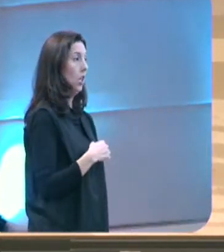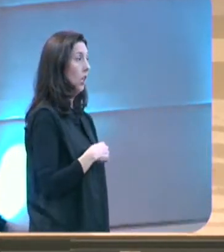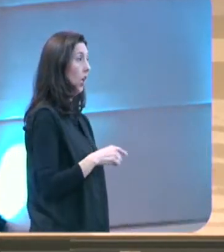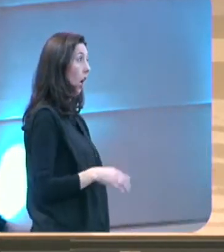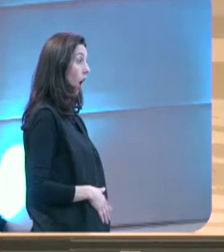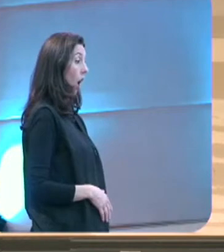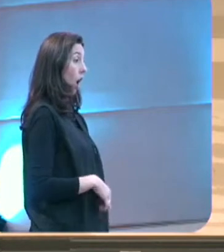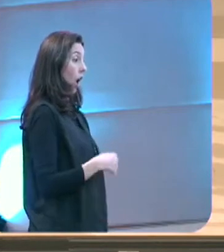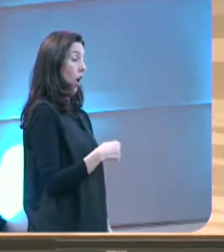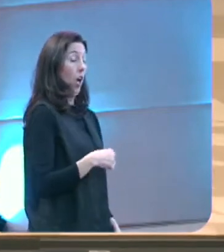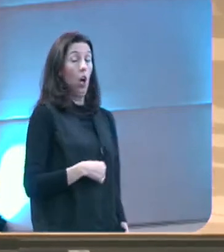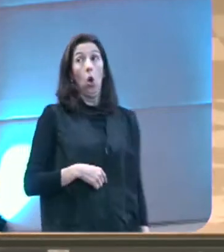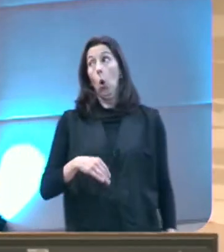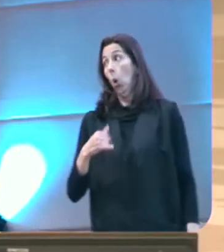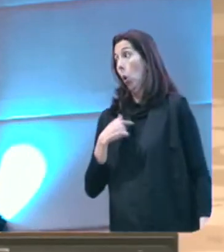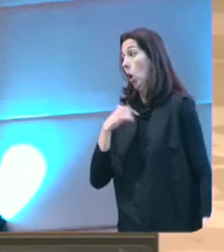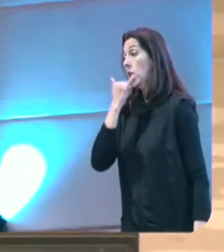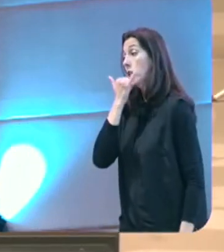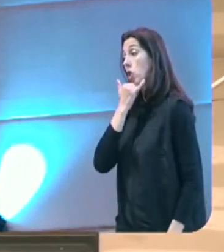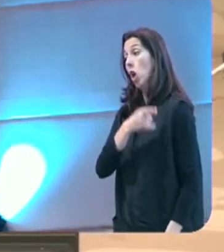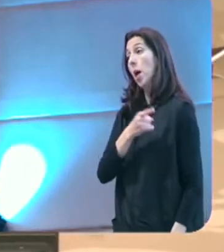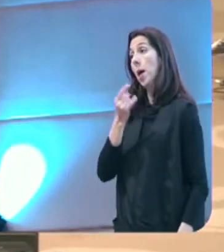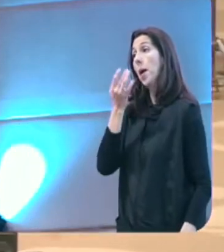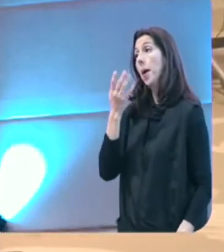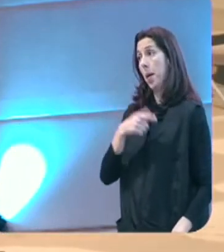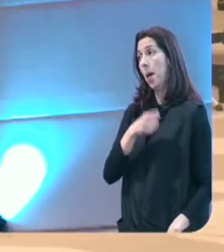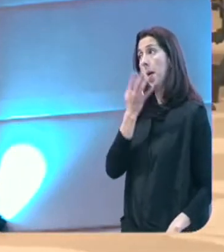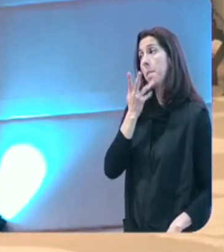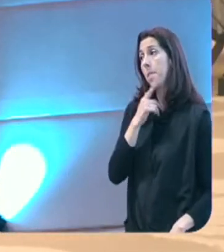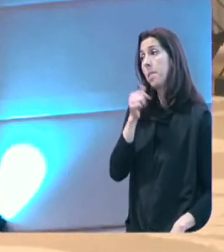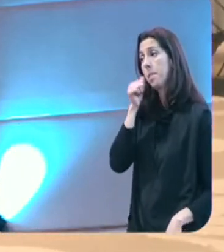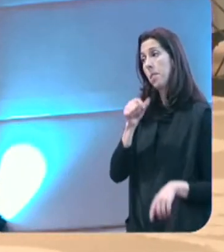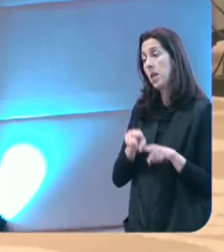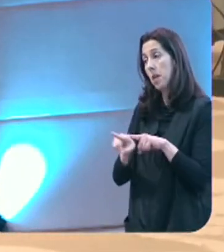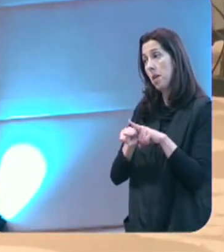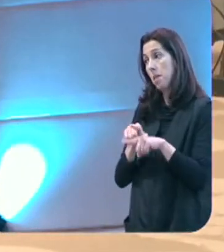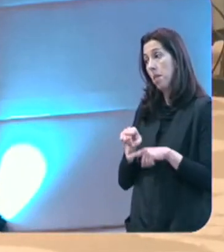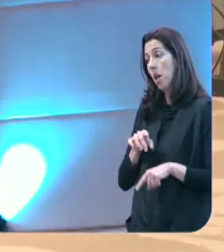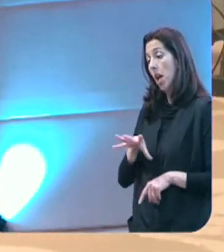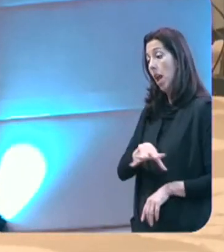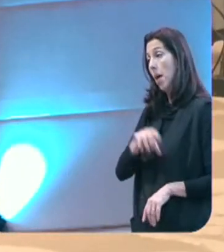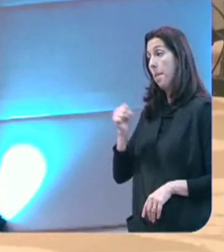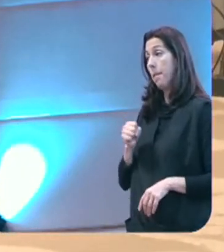eu creio que a minha irmã mais nova veio aqui e pegou este colar.